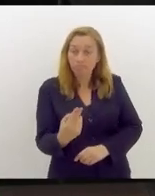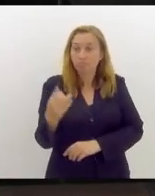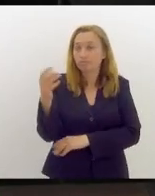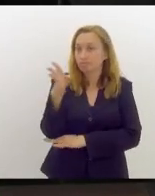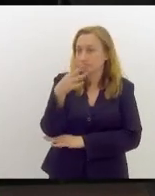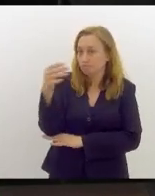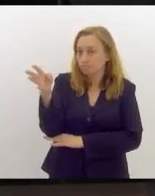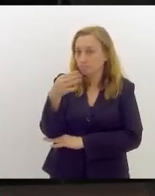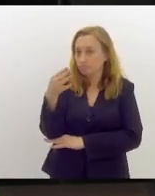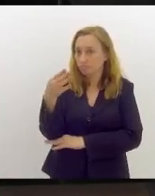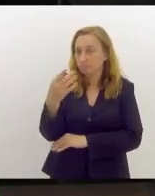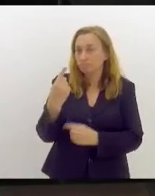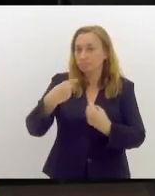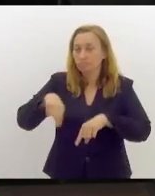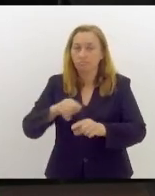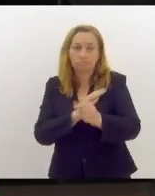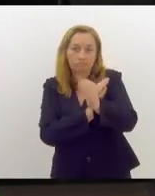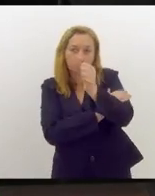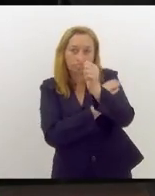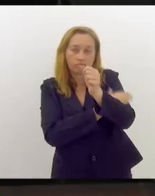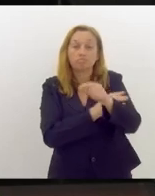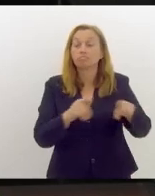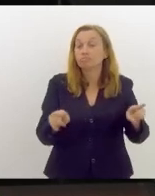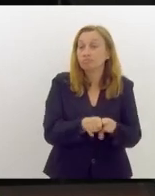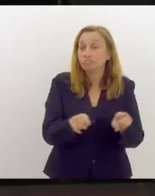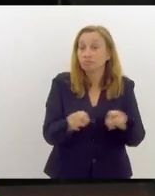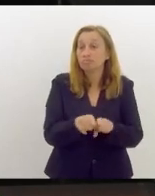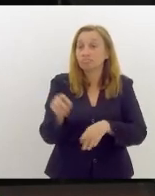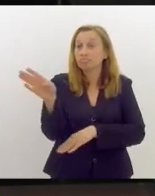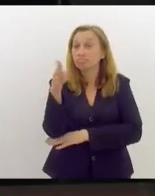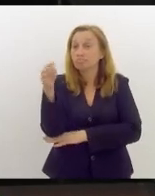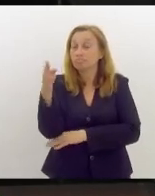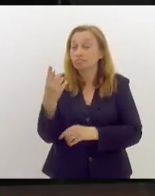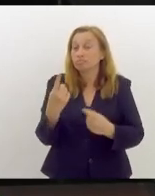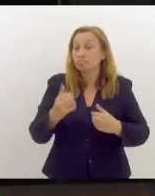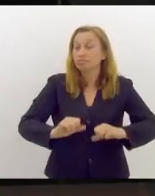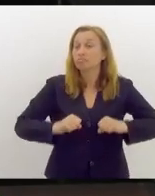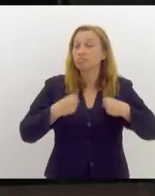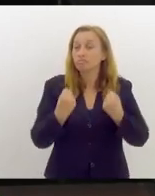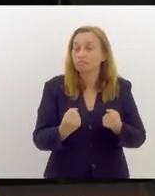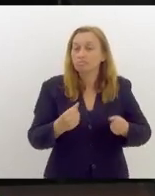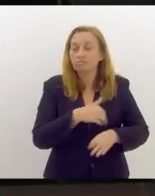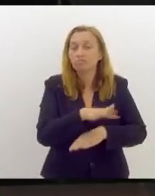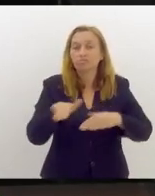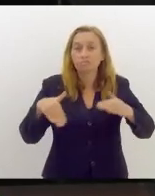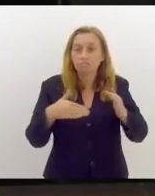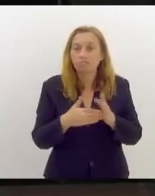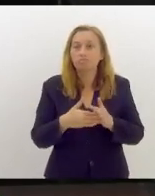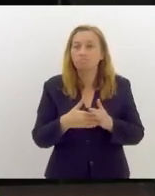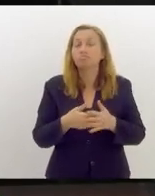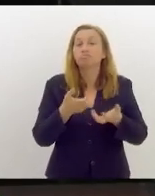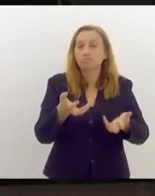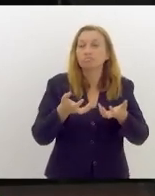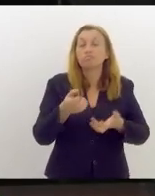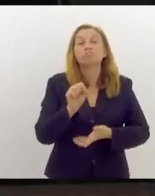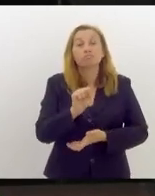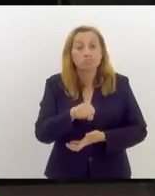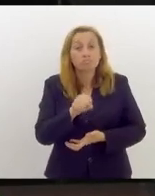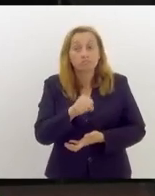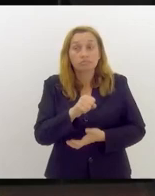bandeira anti-machista e também é uma bandeira que defende aqueles e aquelas que querem